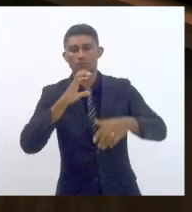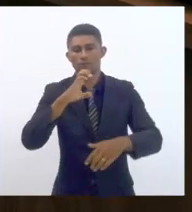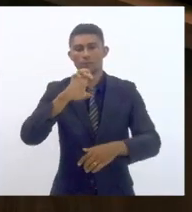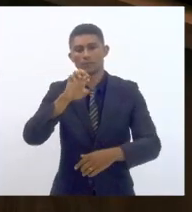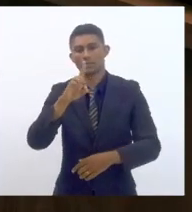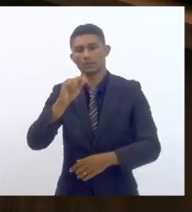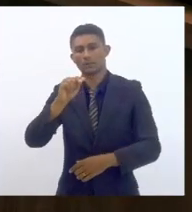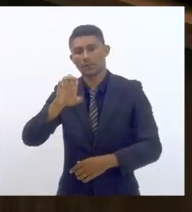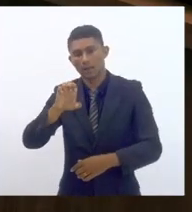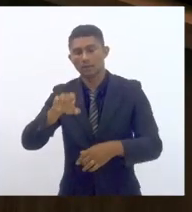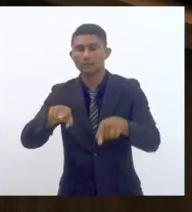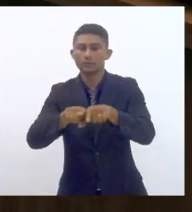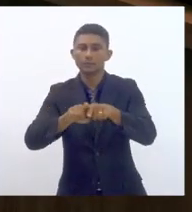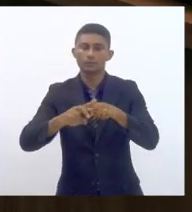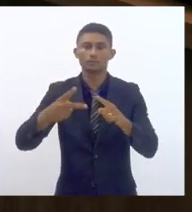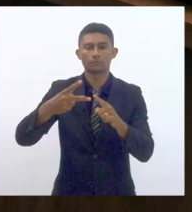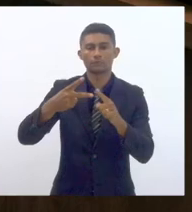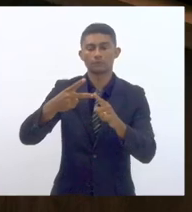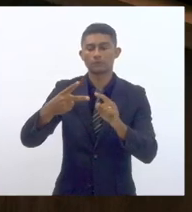sobre os